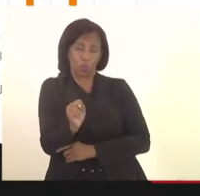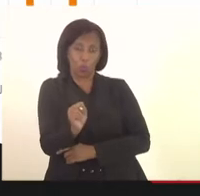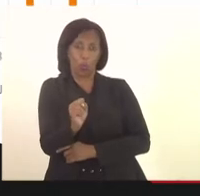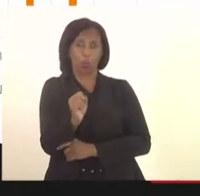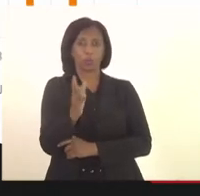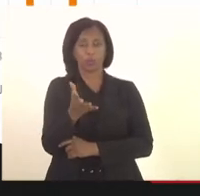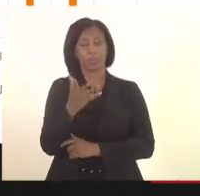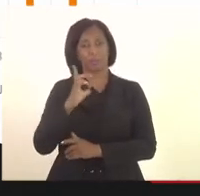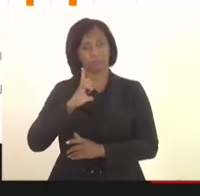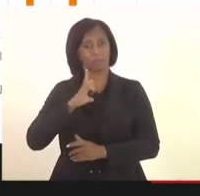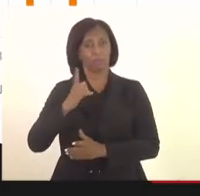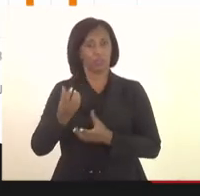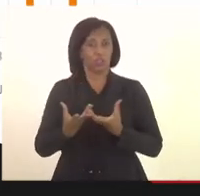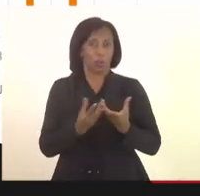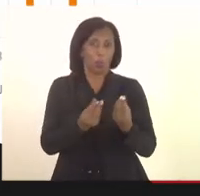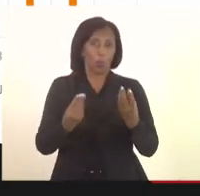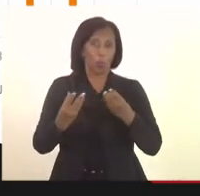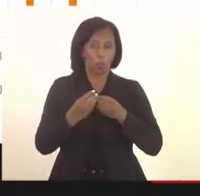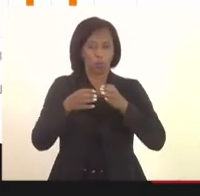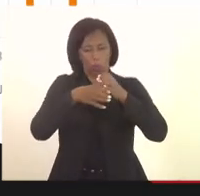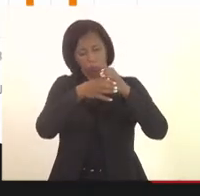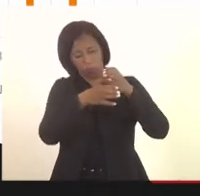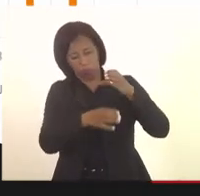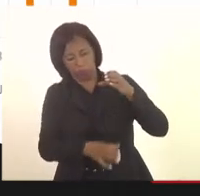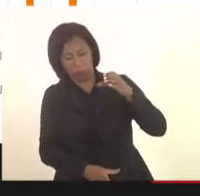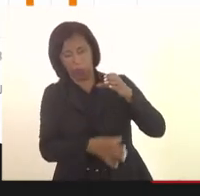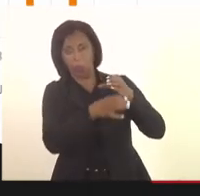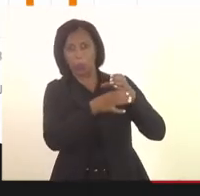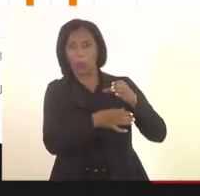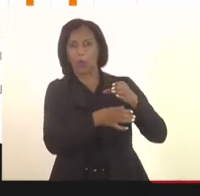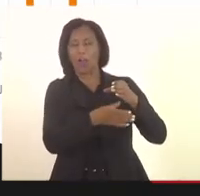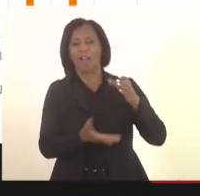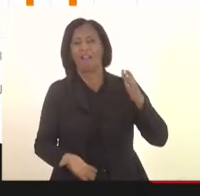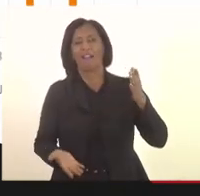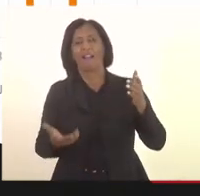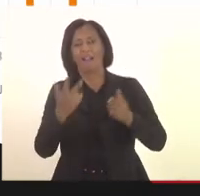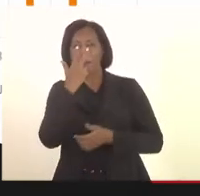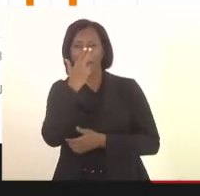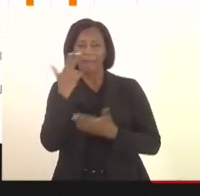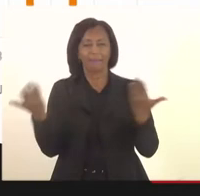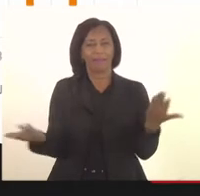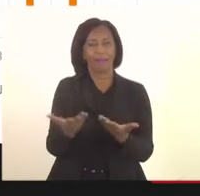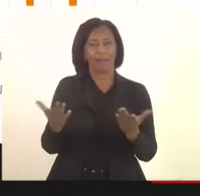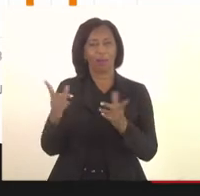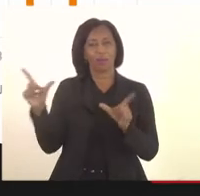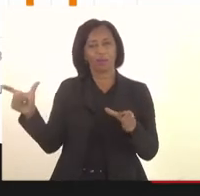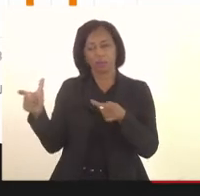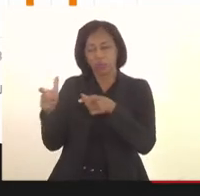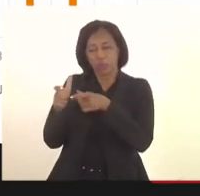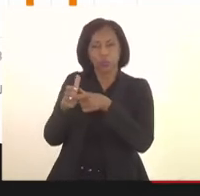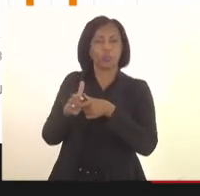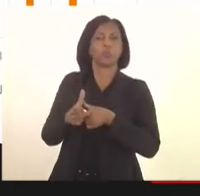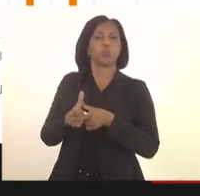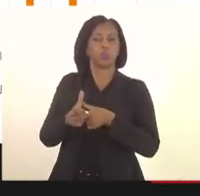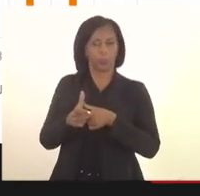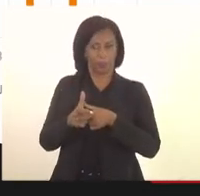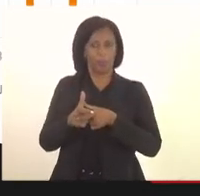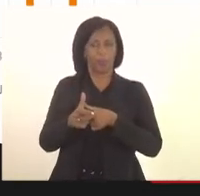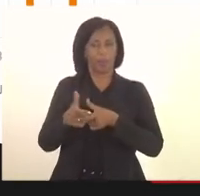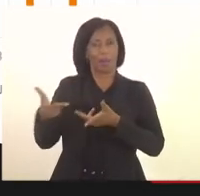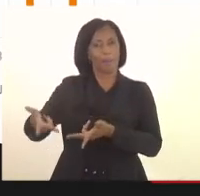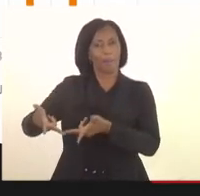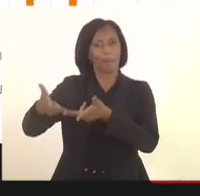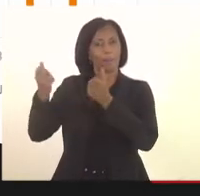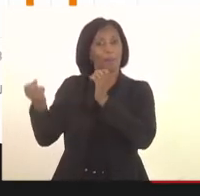de limitações do próprio reservatório, nos últimos anos vem tendo uma redução significativa dessa